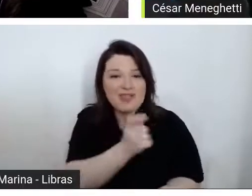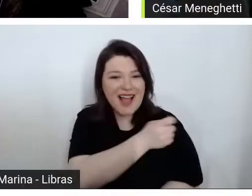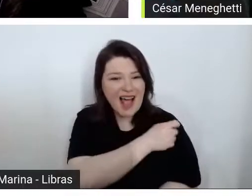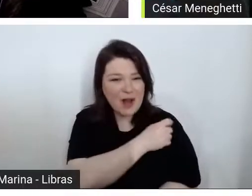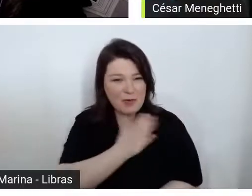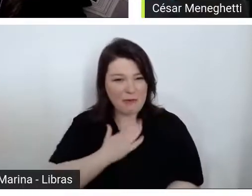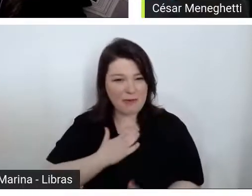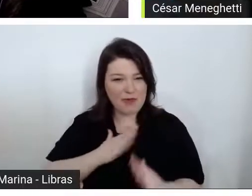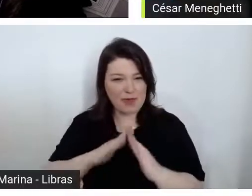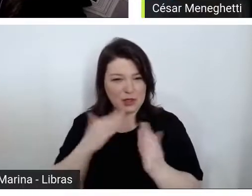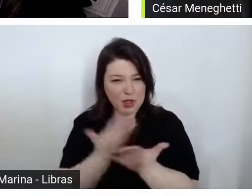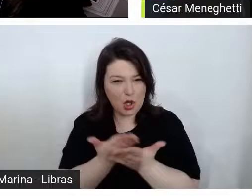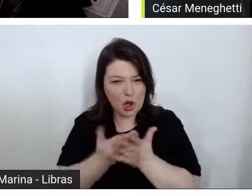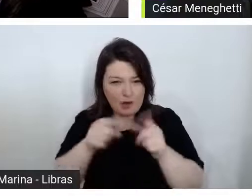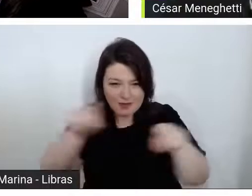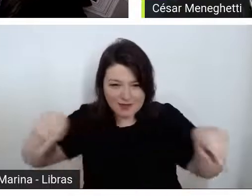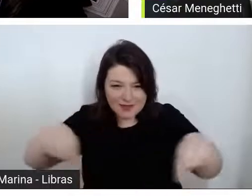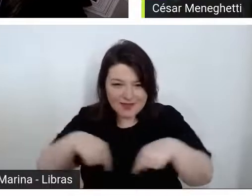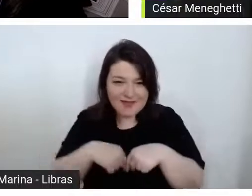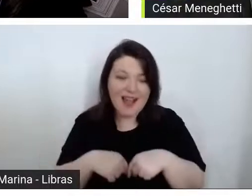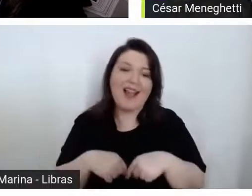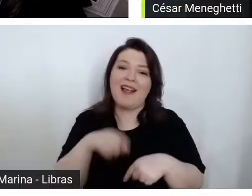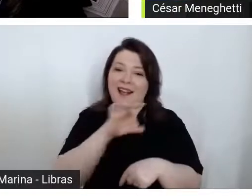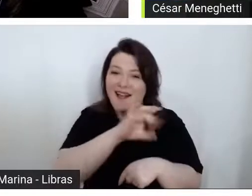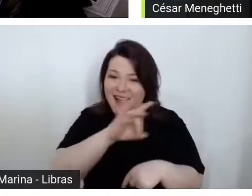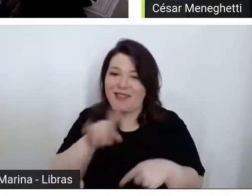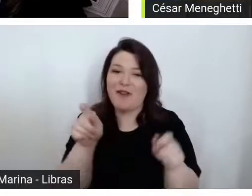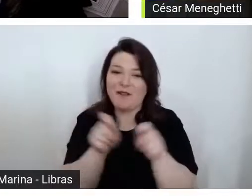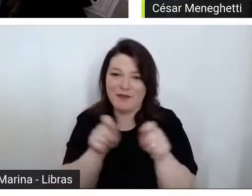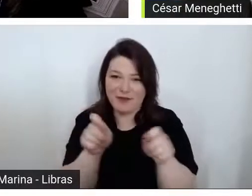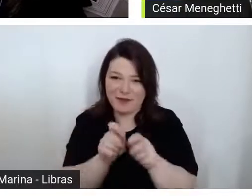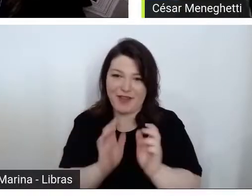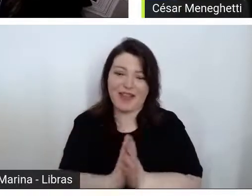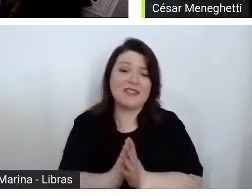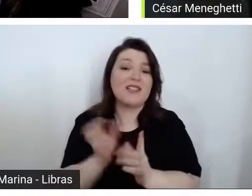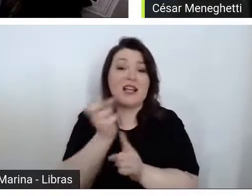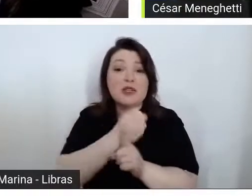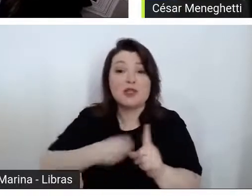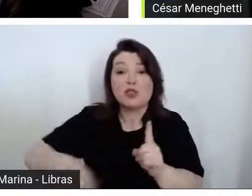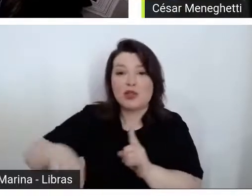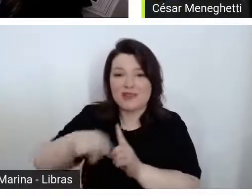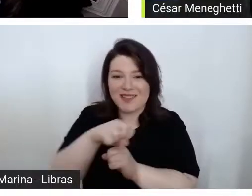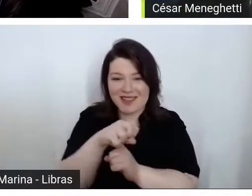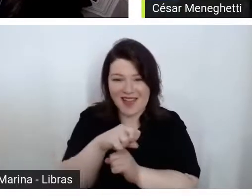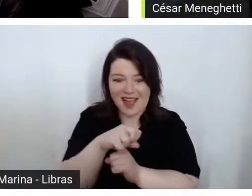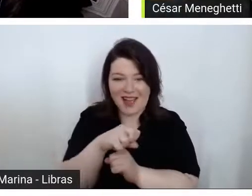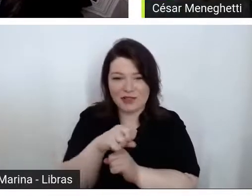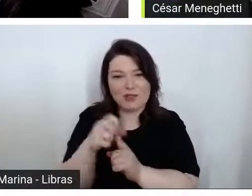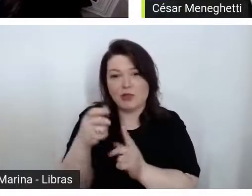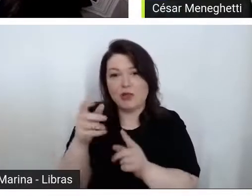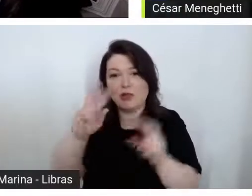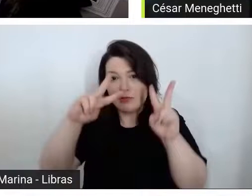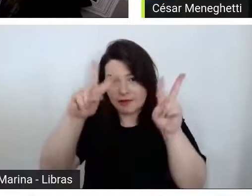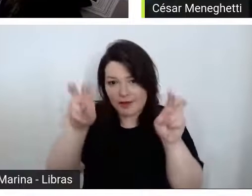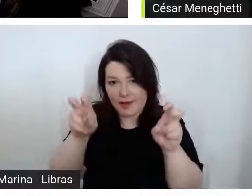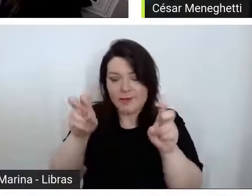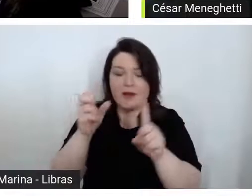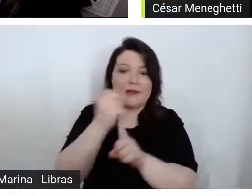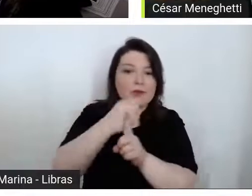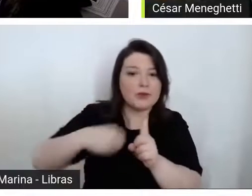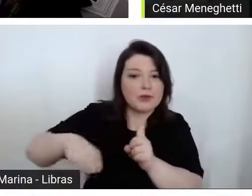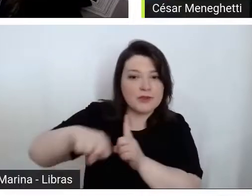chama 2984, que era uma sociedade distópica de um futuro de